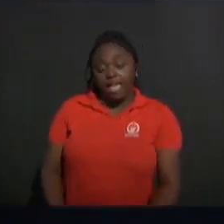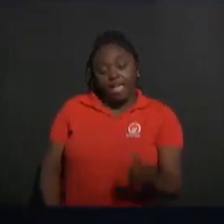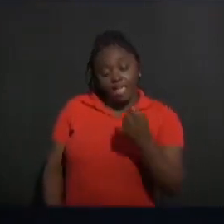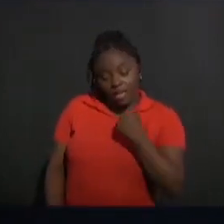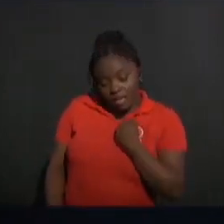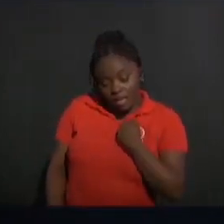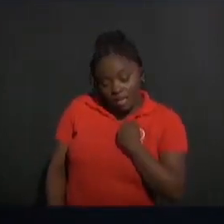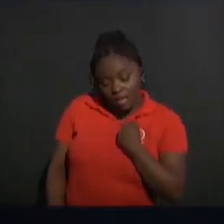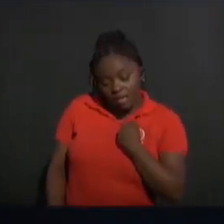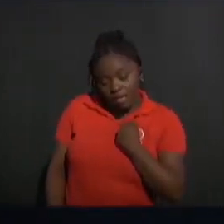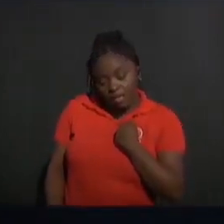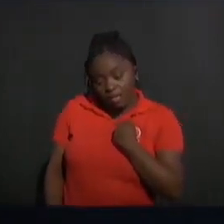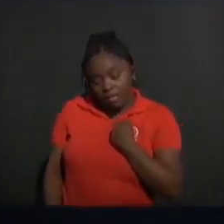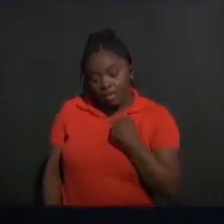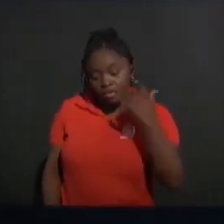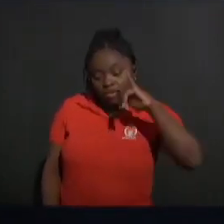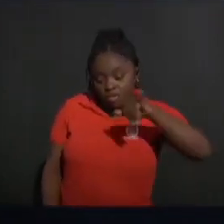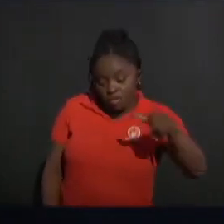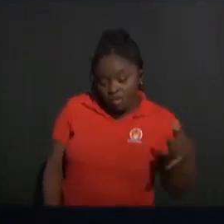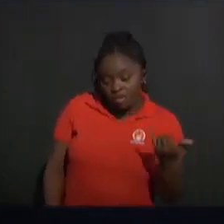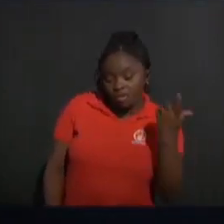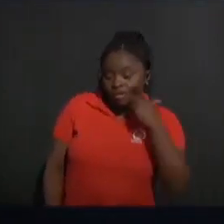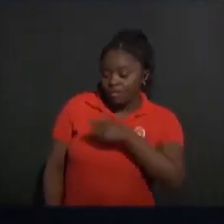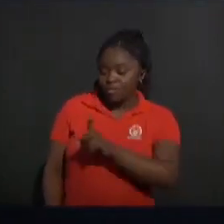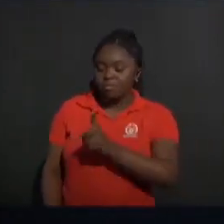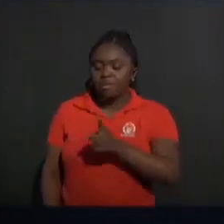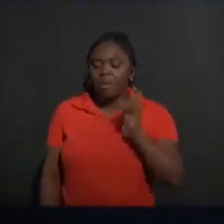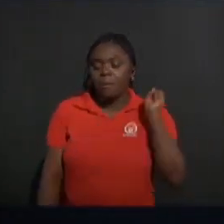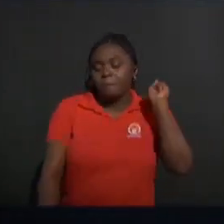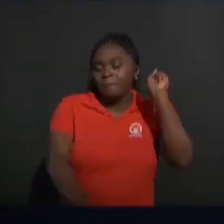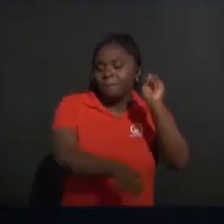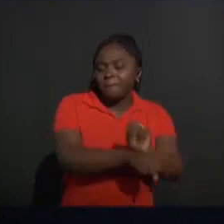não dei conta de janeiro, eu estou parada lá ainda.